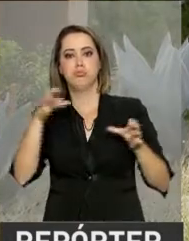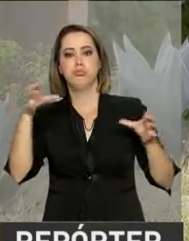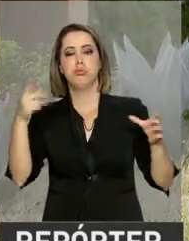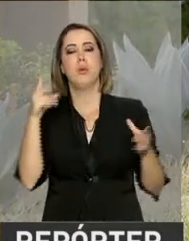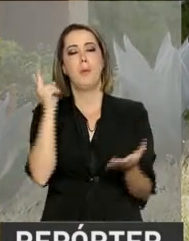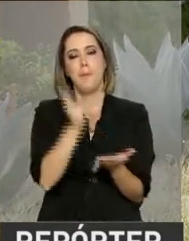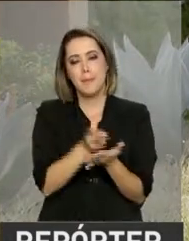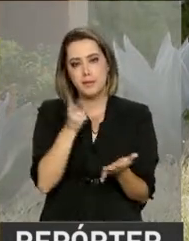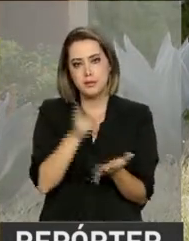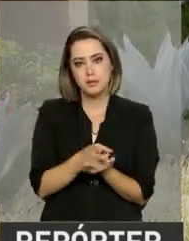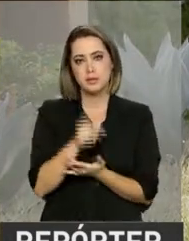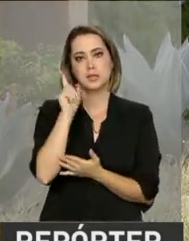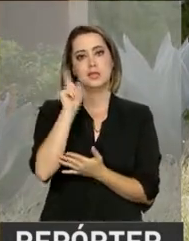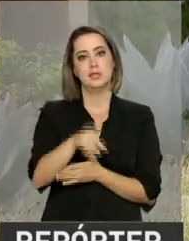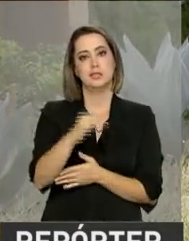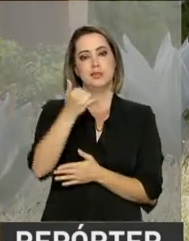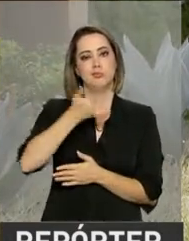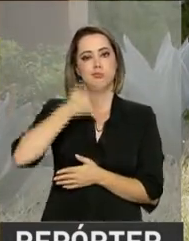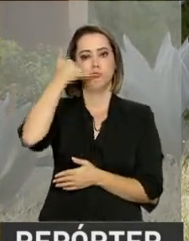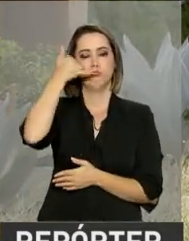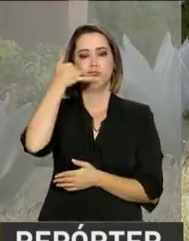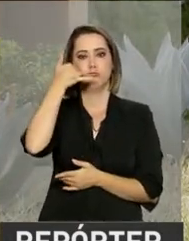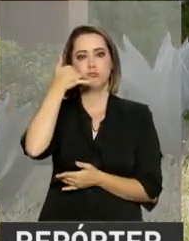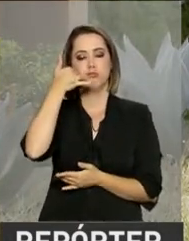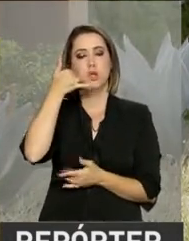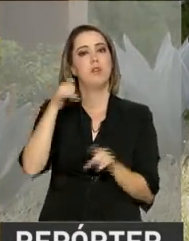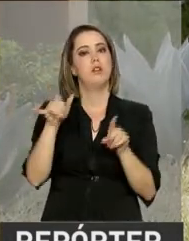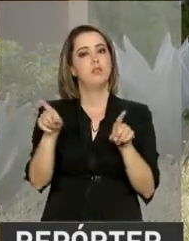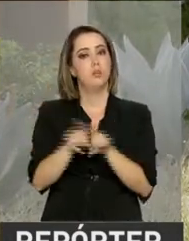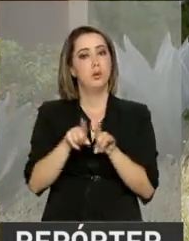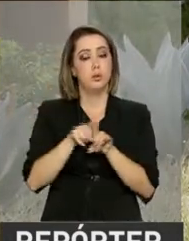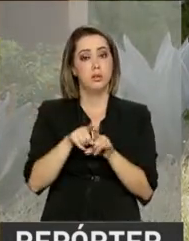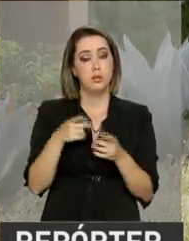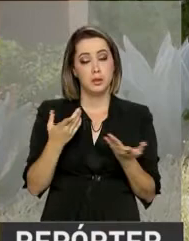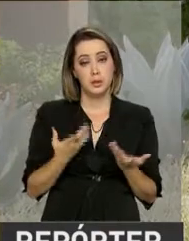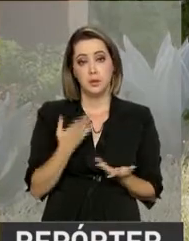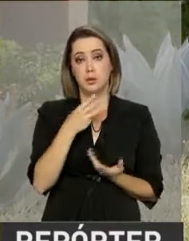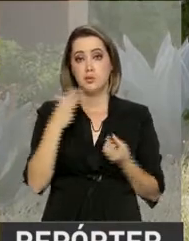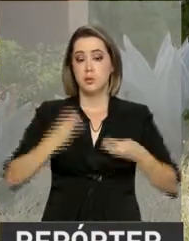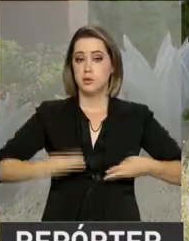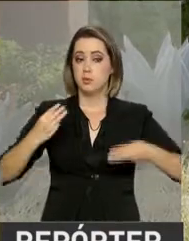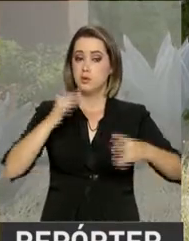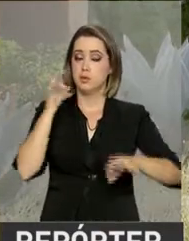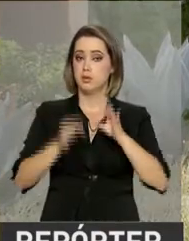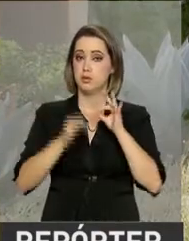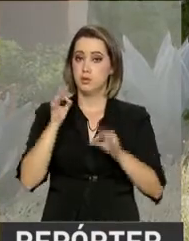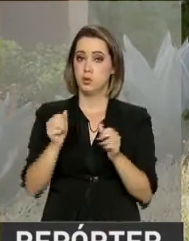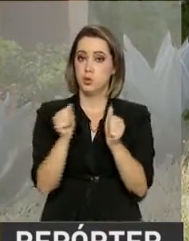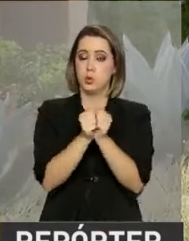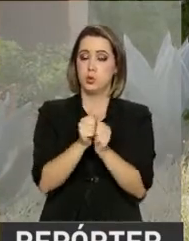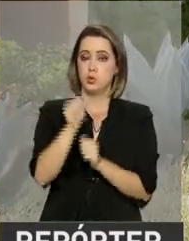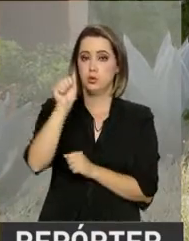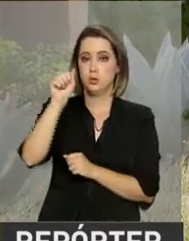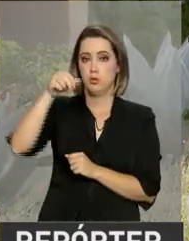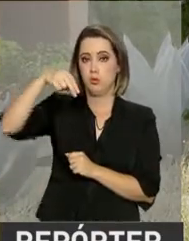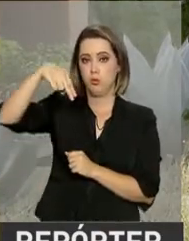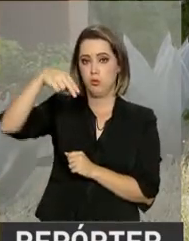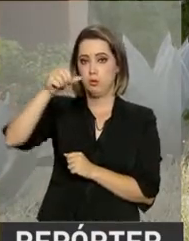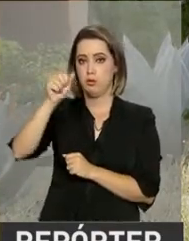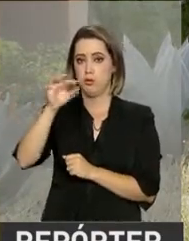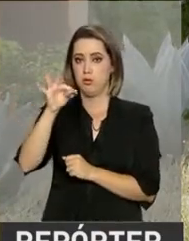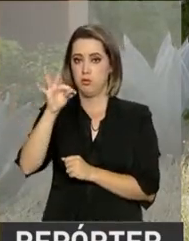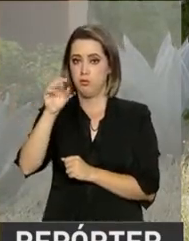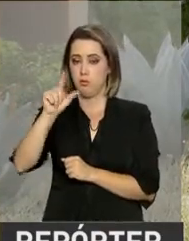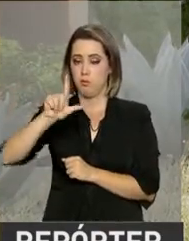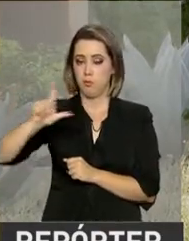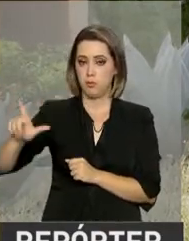anos anteriores, a telefonia móvel e fixa. E por isso o Ministério da Justiça trabalha junto à Anatel para melhorar os serviços